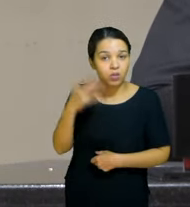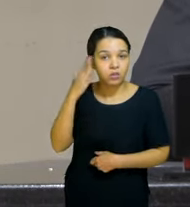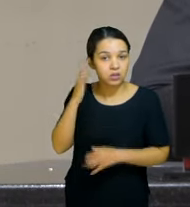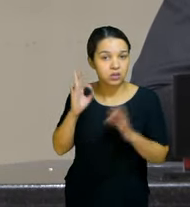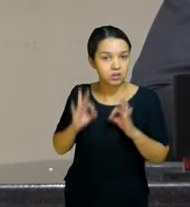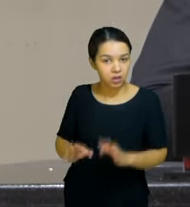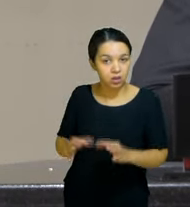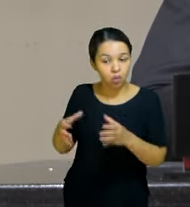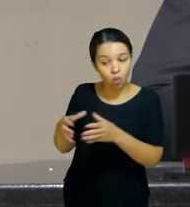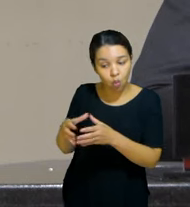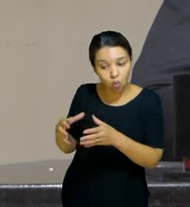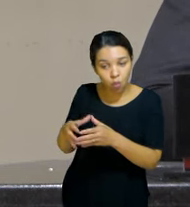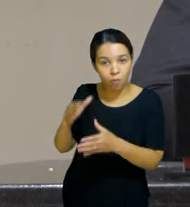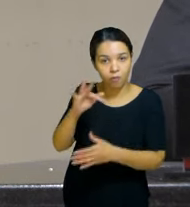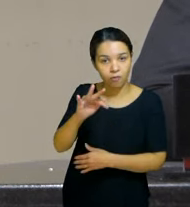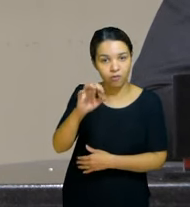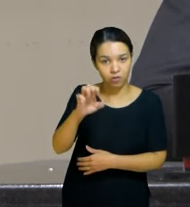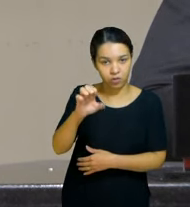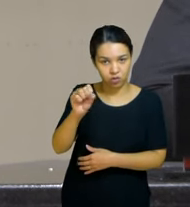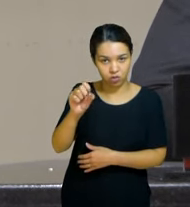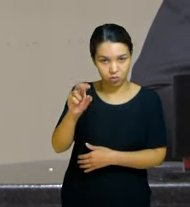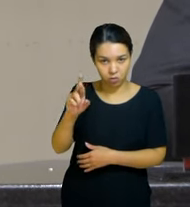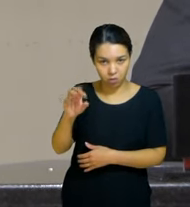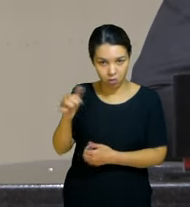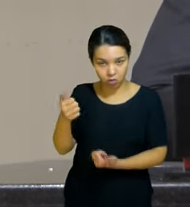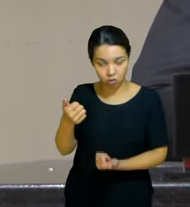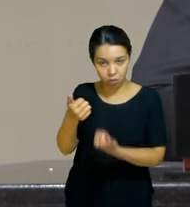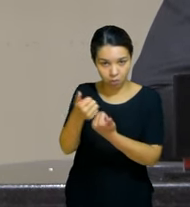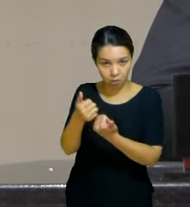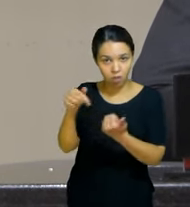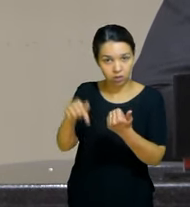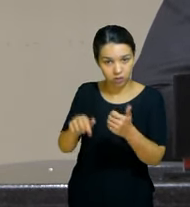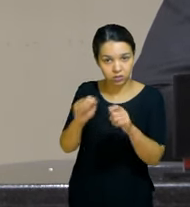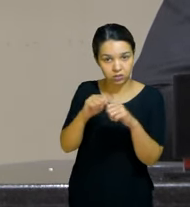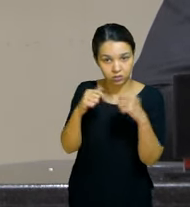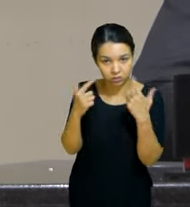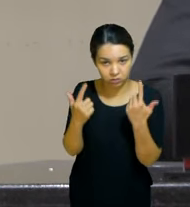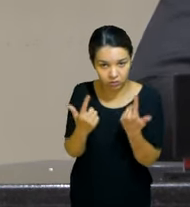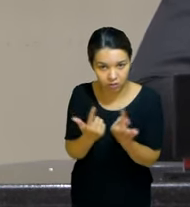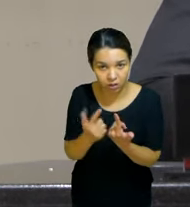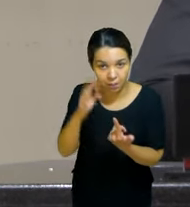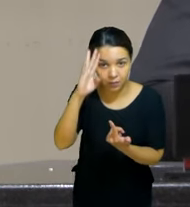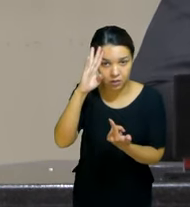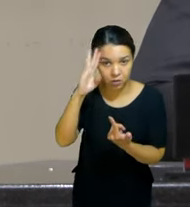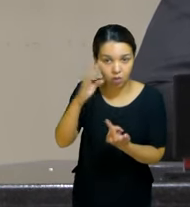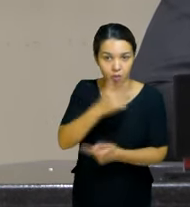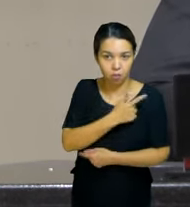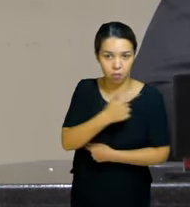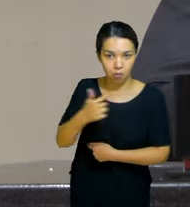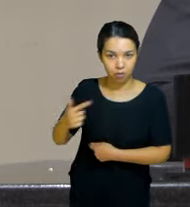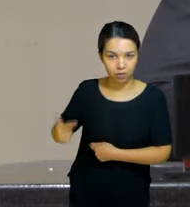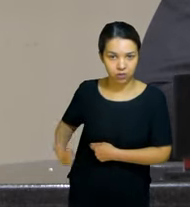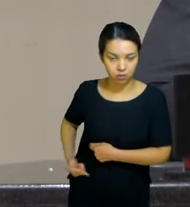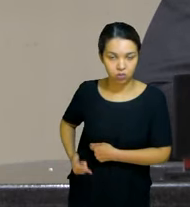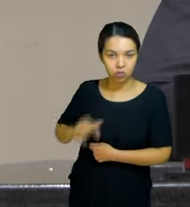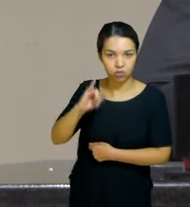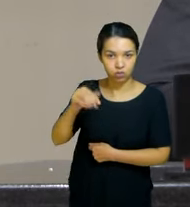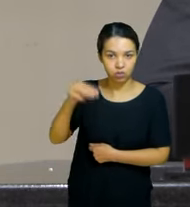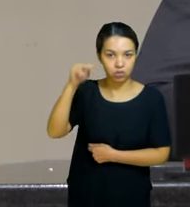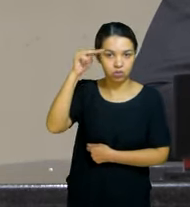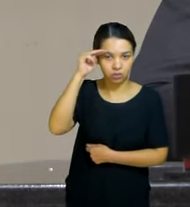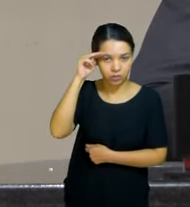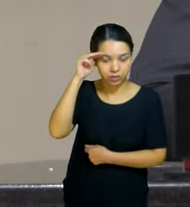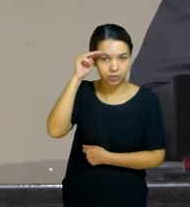da Fresport, juntamente com o apoio desta Casa Legislativa, mas principalmente do governador Jorginho Melo, porque